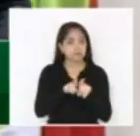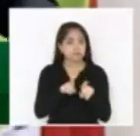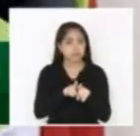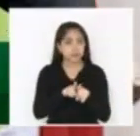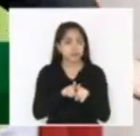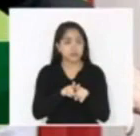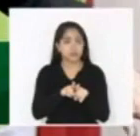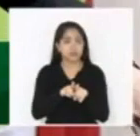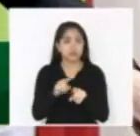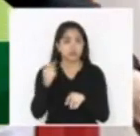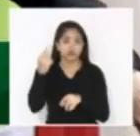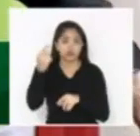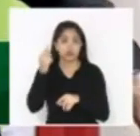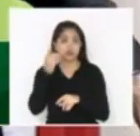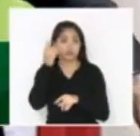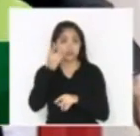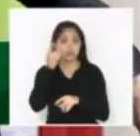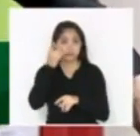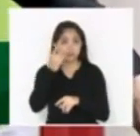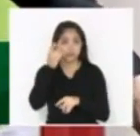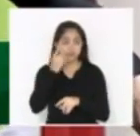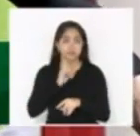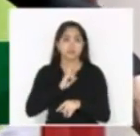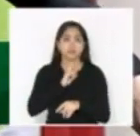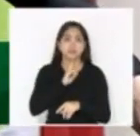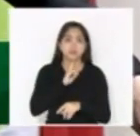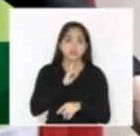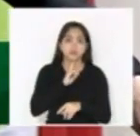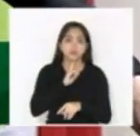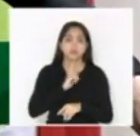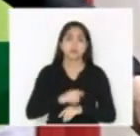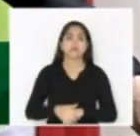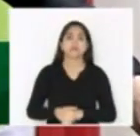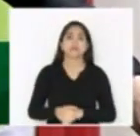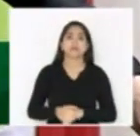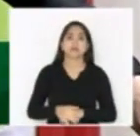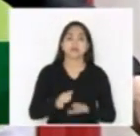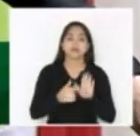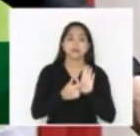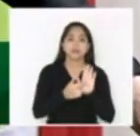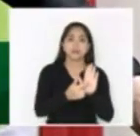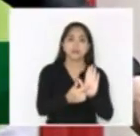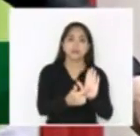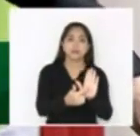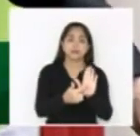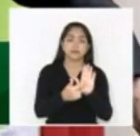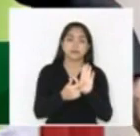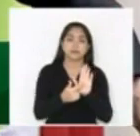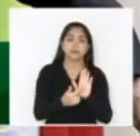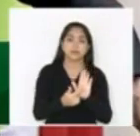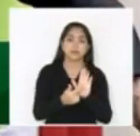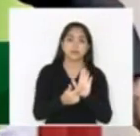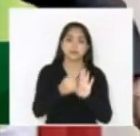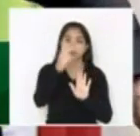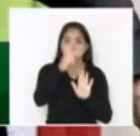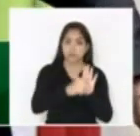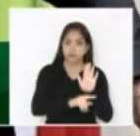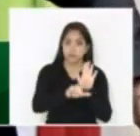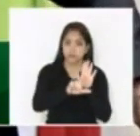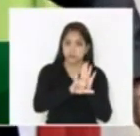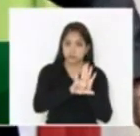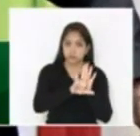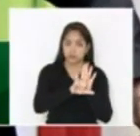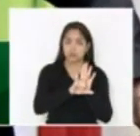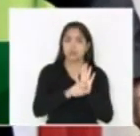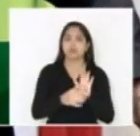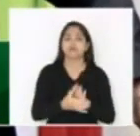de um parlamentar, deputado Dóia, que apresenta um projeto de lei,